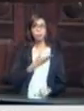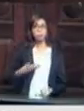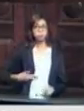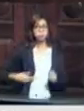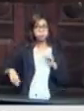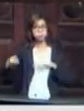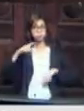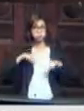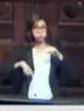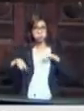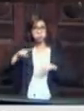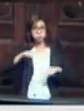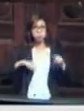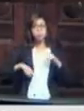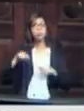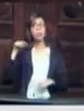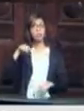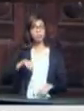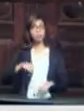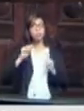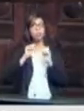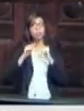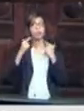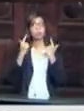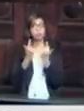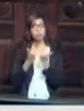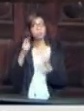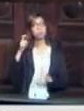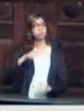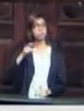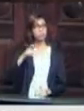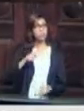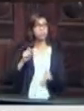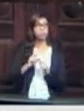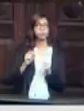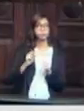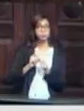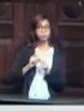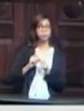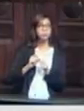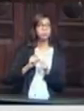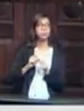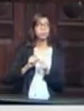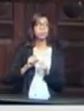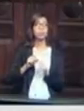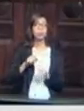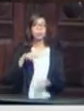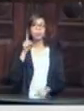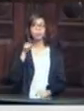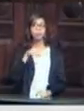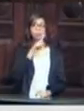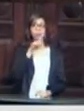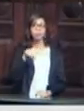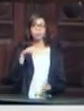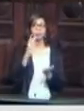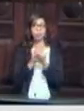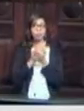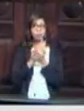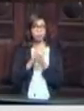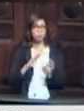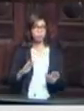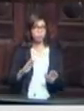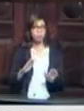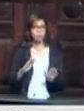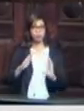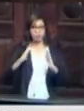Casa, que tratava da suspensão do